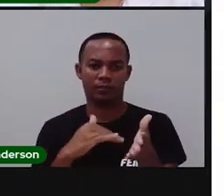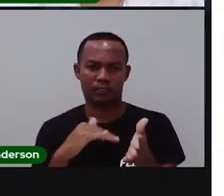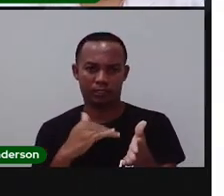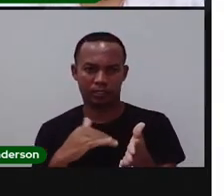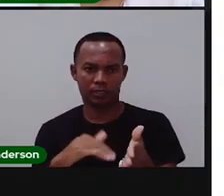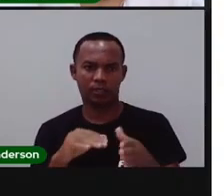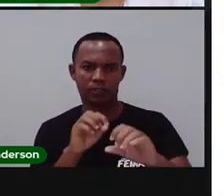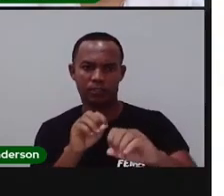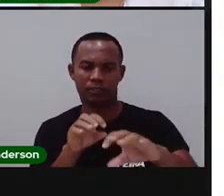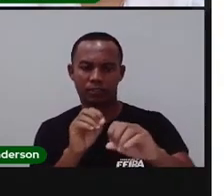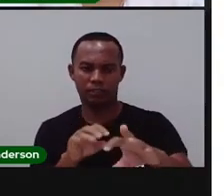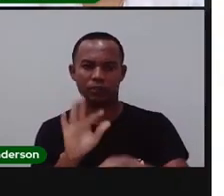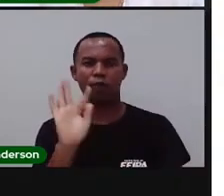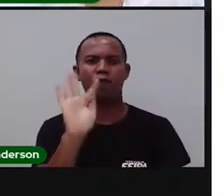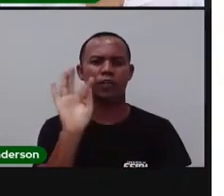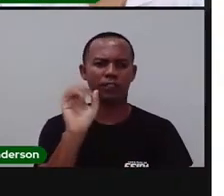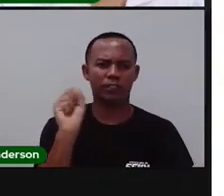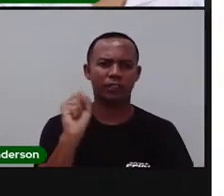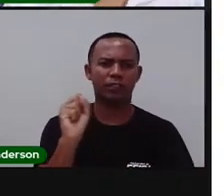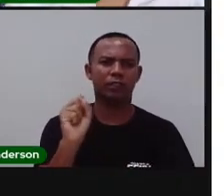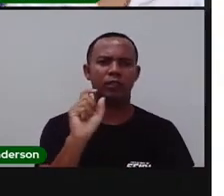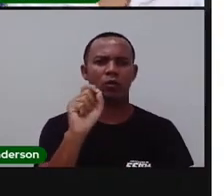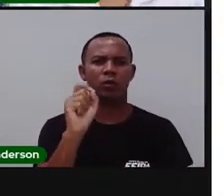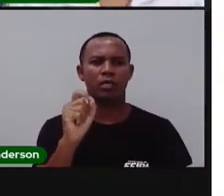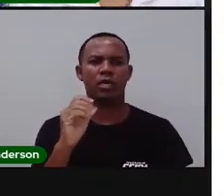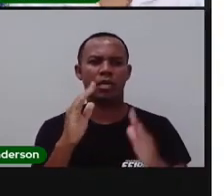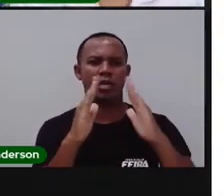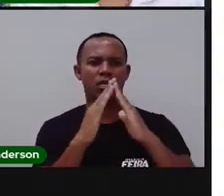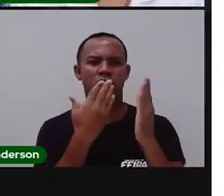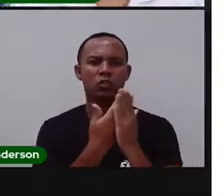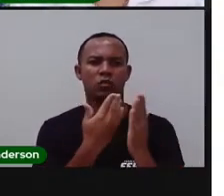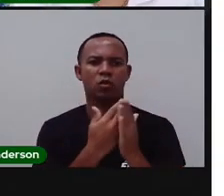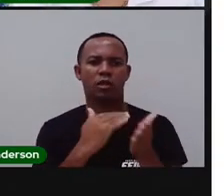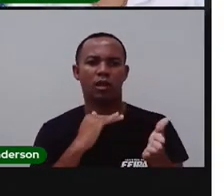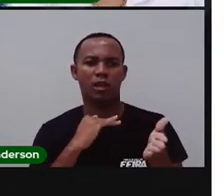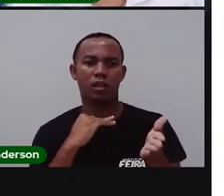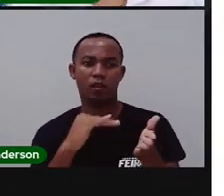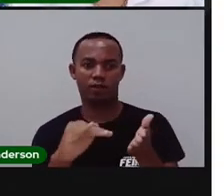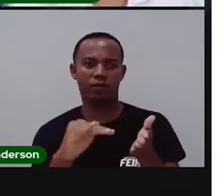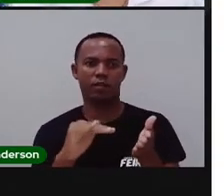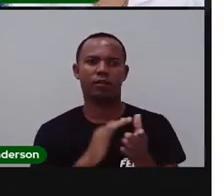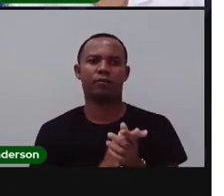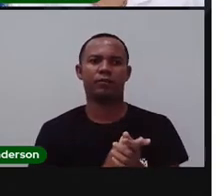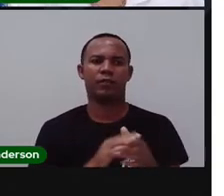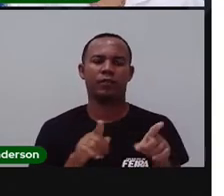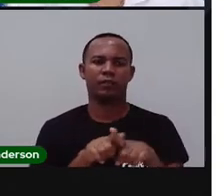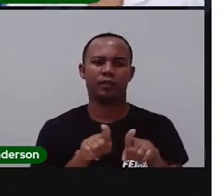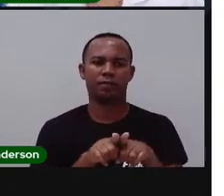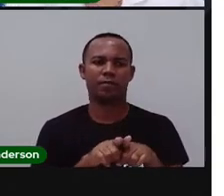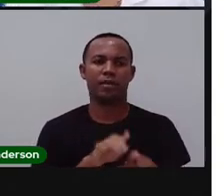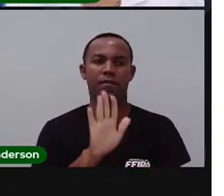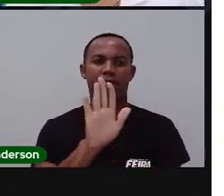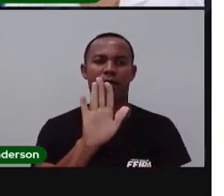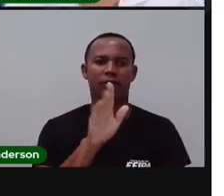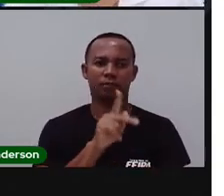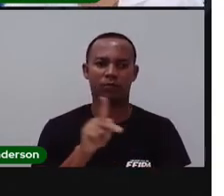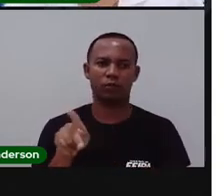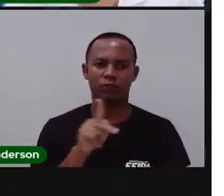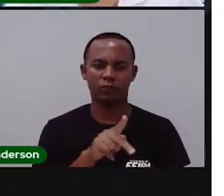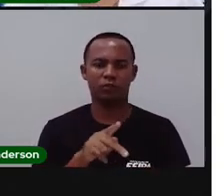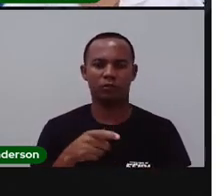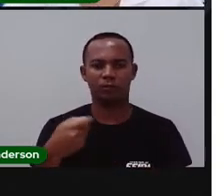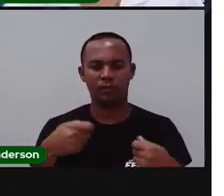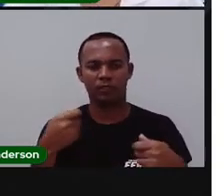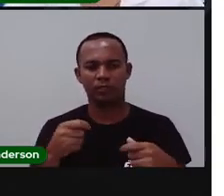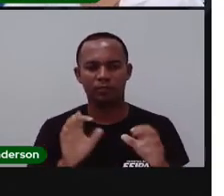Secretaria de Educação de Feira de Santana, para as escolas. Mas que o professor, de acordo com o que ele planejar para a